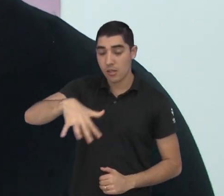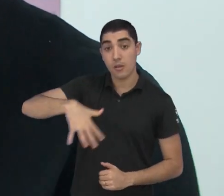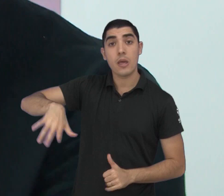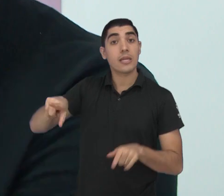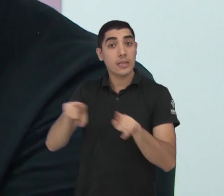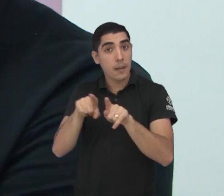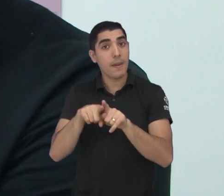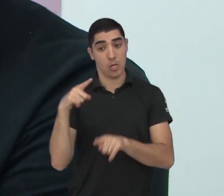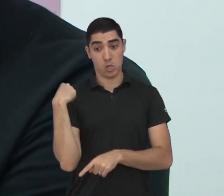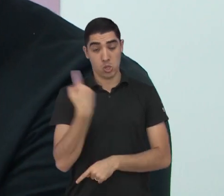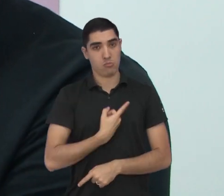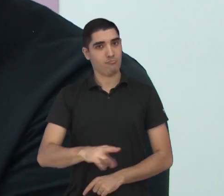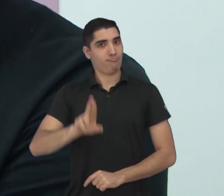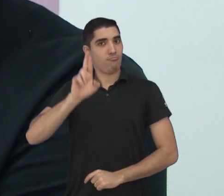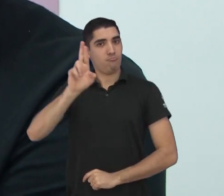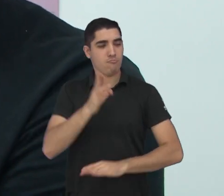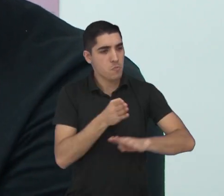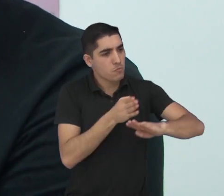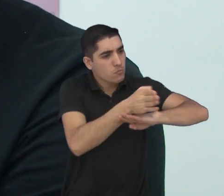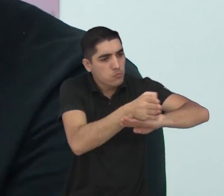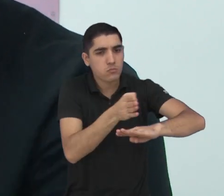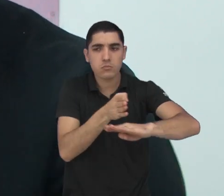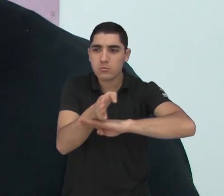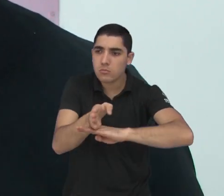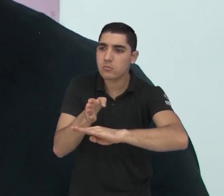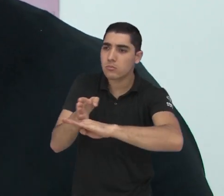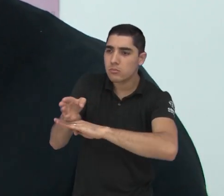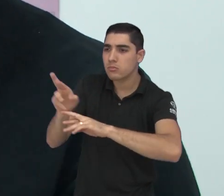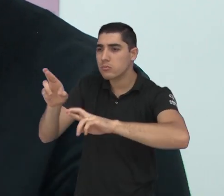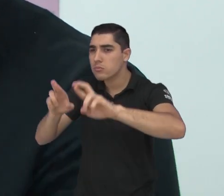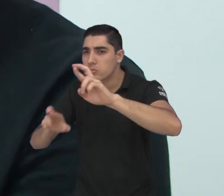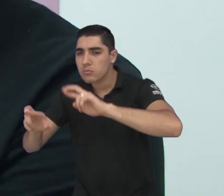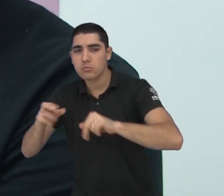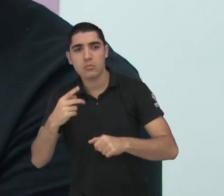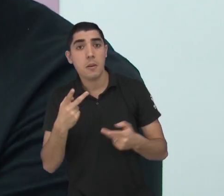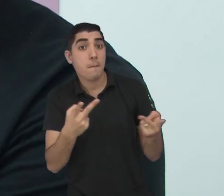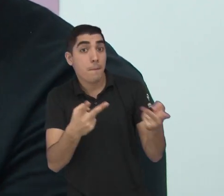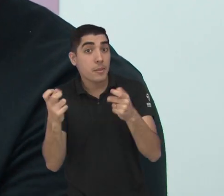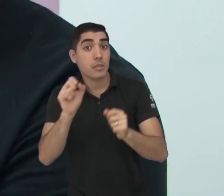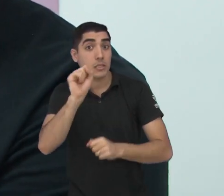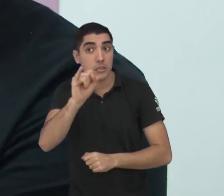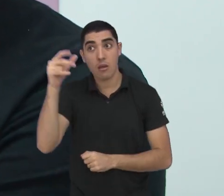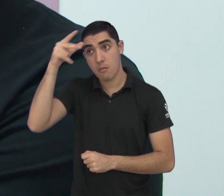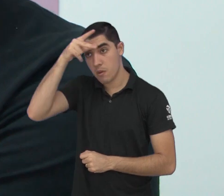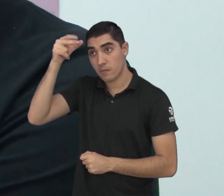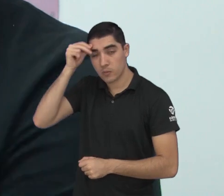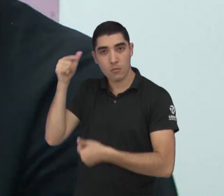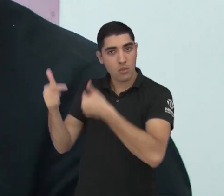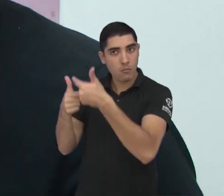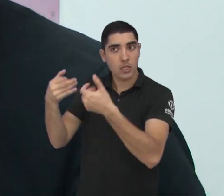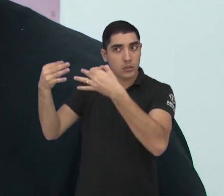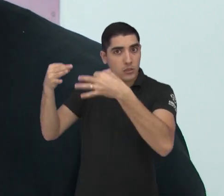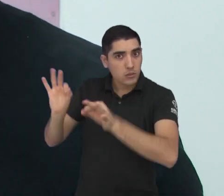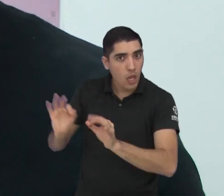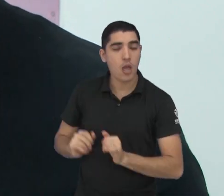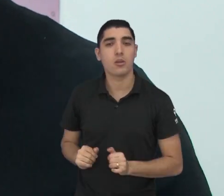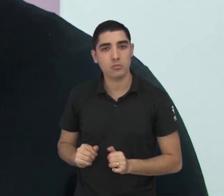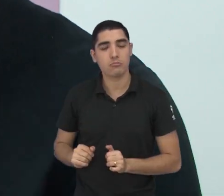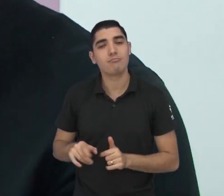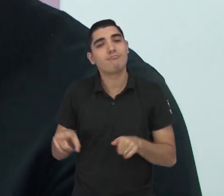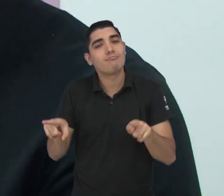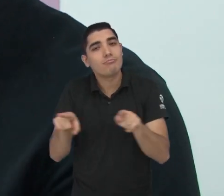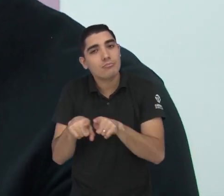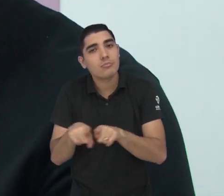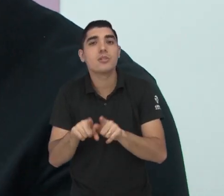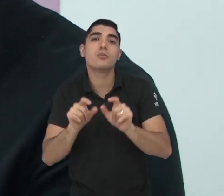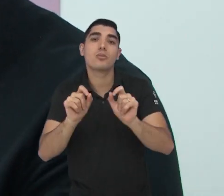as nossas vistorias também em cada região, né, em cada serviço que a prefeitura também fornece aos munícipes, e